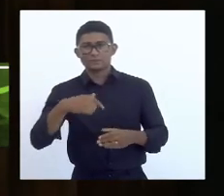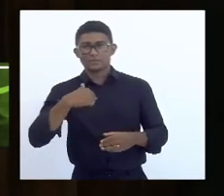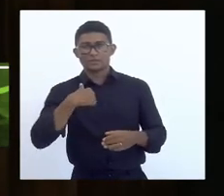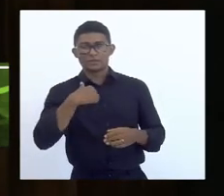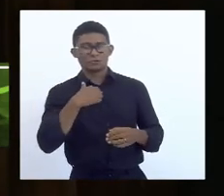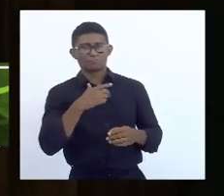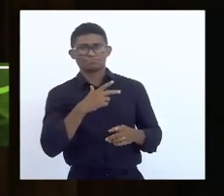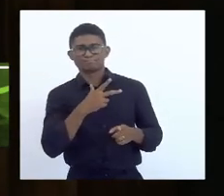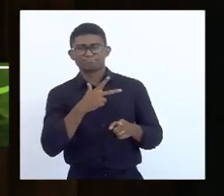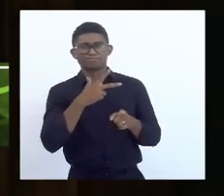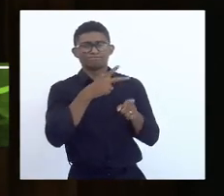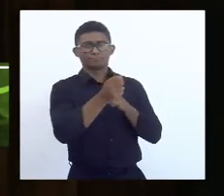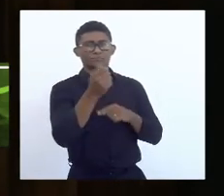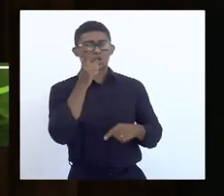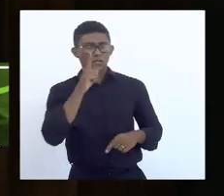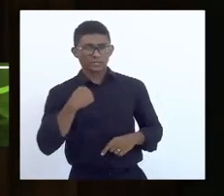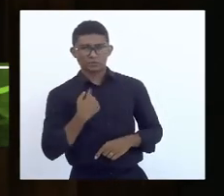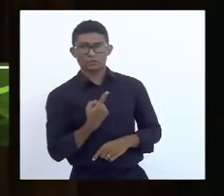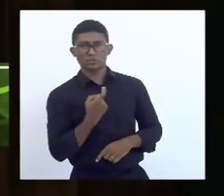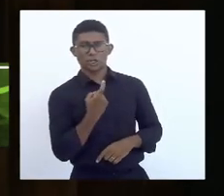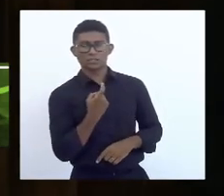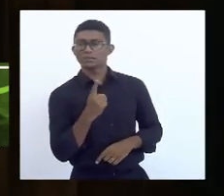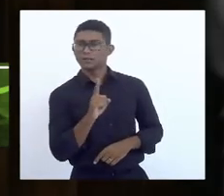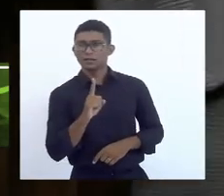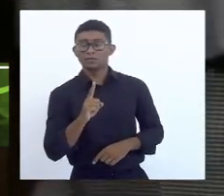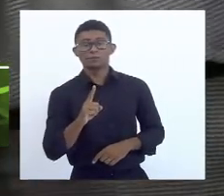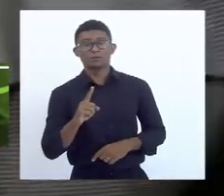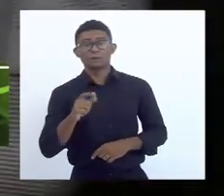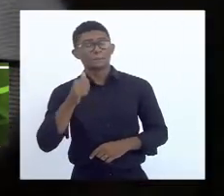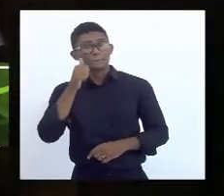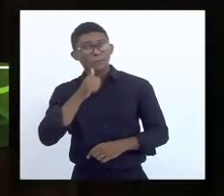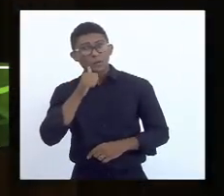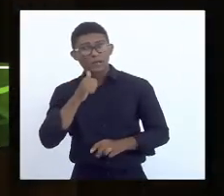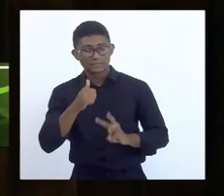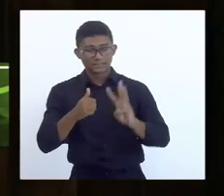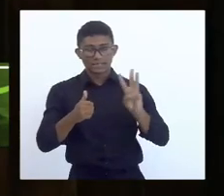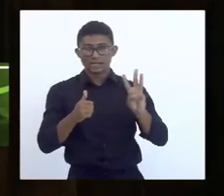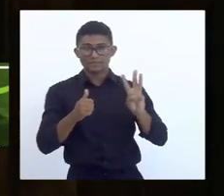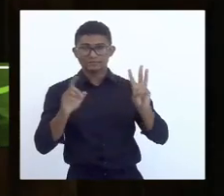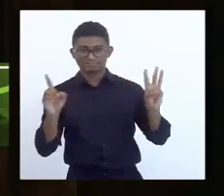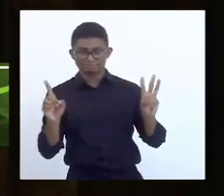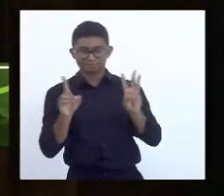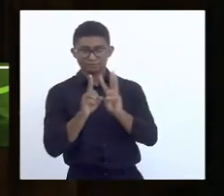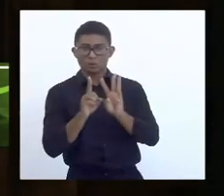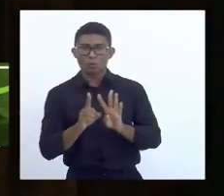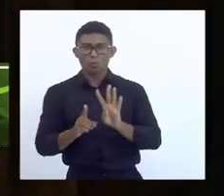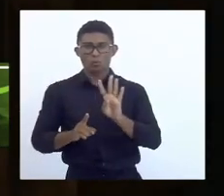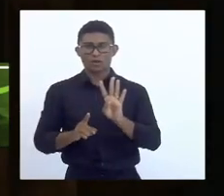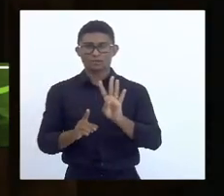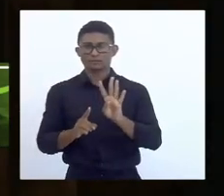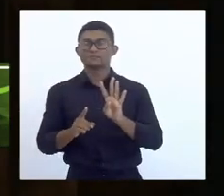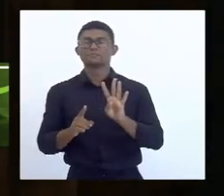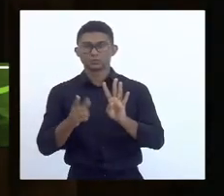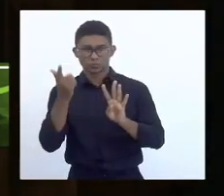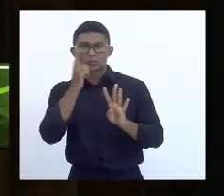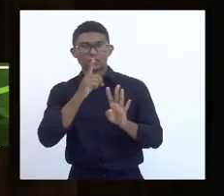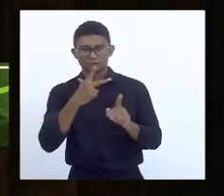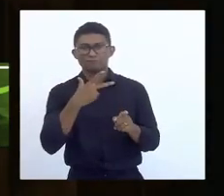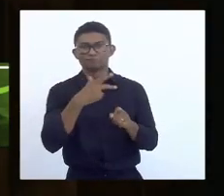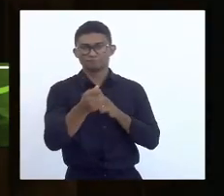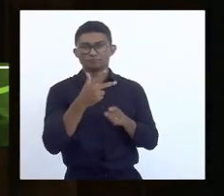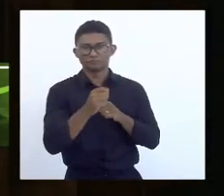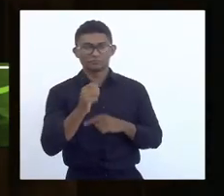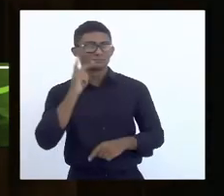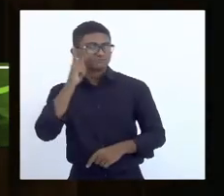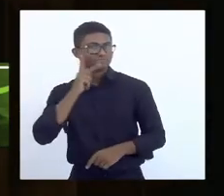isso foi muito bom. Fico muito feliz que tenha entrado eu e mais três. E hoje eu queria falar aqui, enquanto eu fui escutando todos vocês,